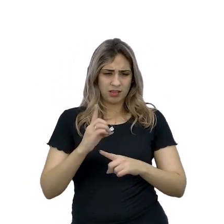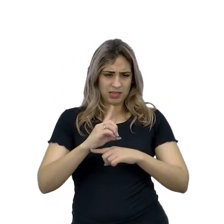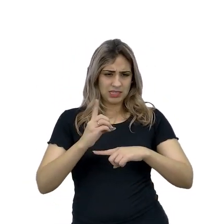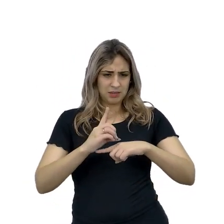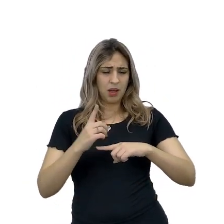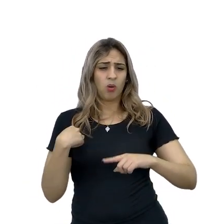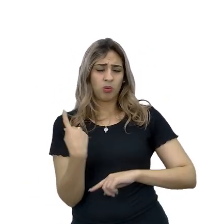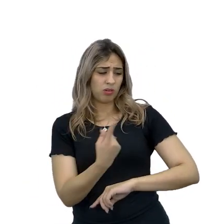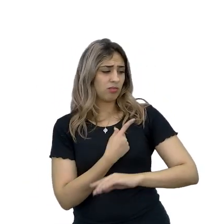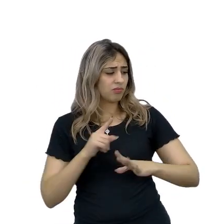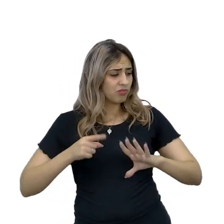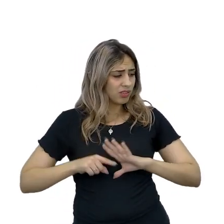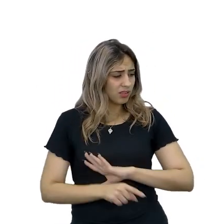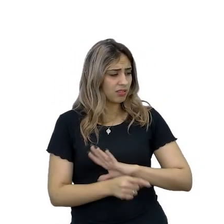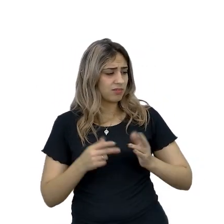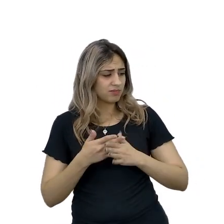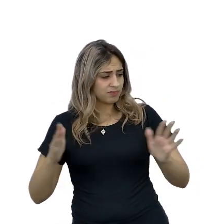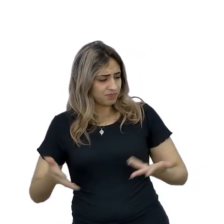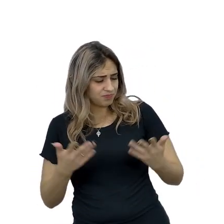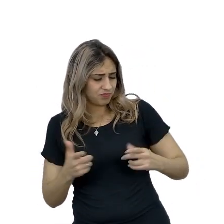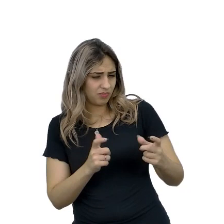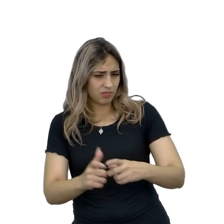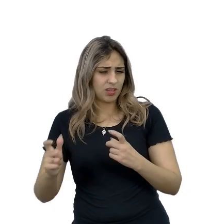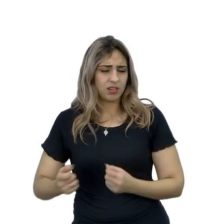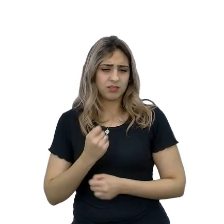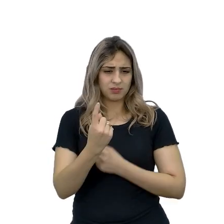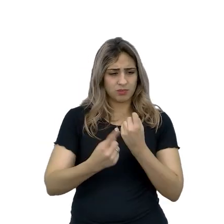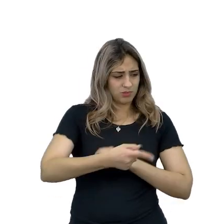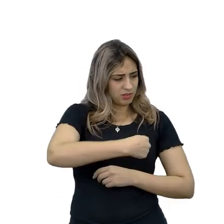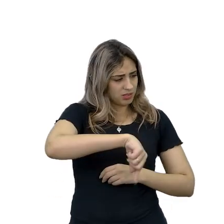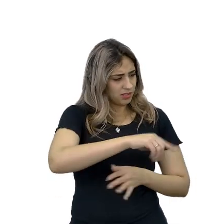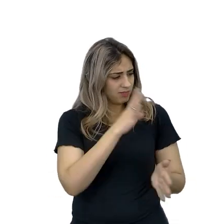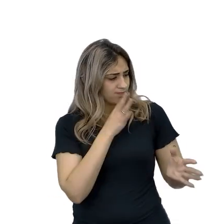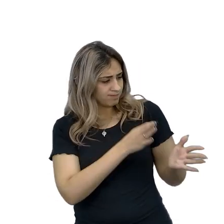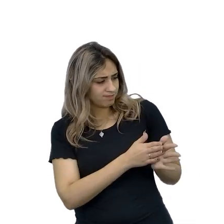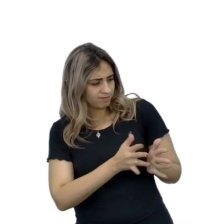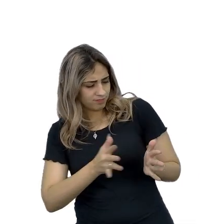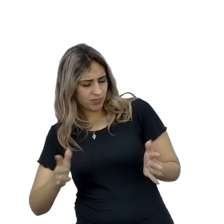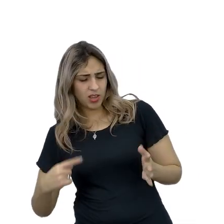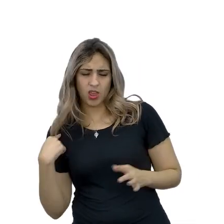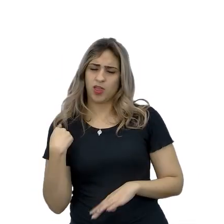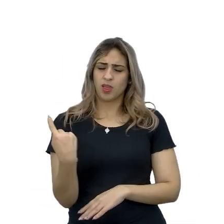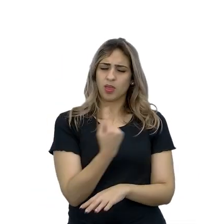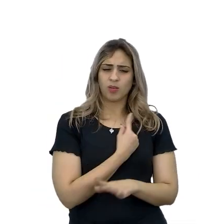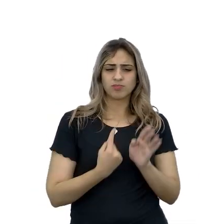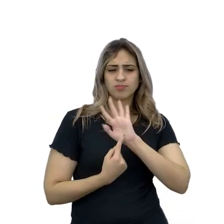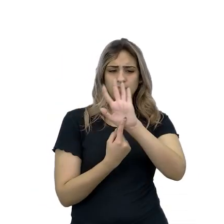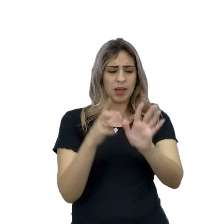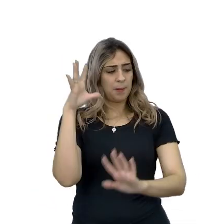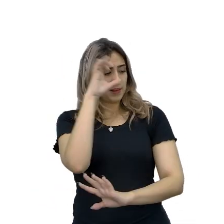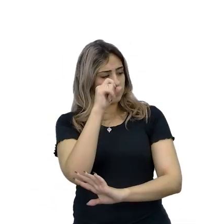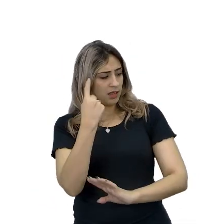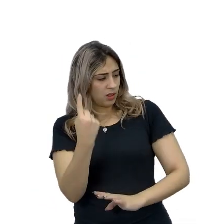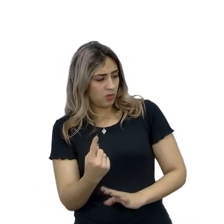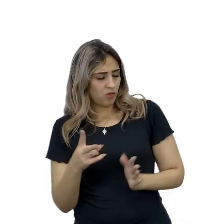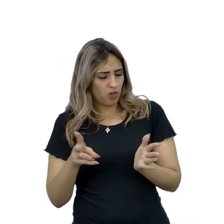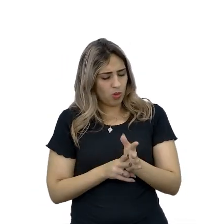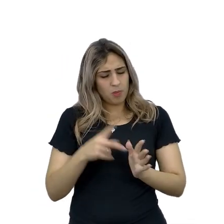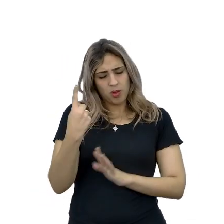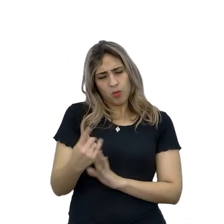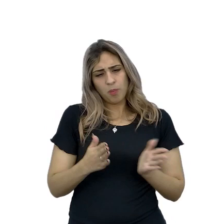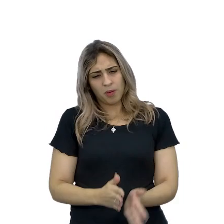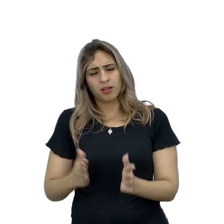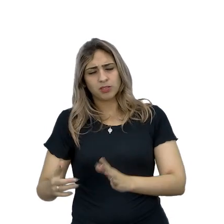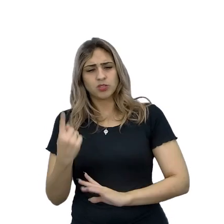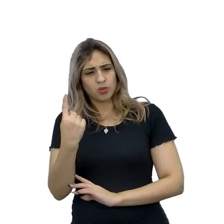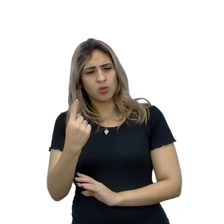infinita, não periódica, estimar a localização de alguns deles na reta. Está lá na nossa situação de aprendizagem 1, no volume 1, na parte